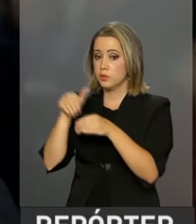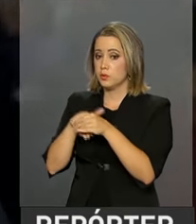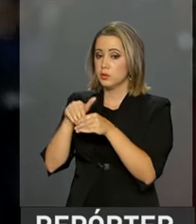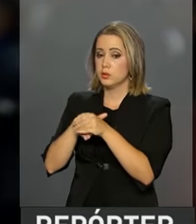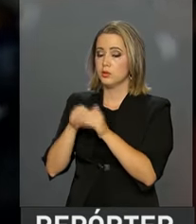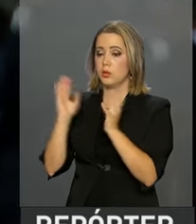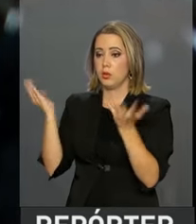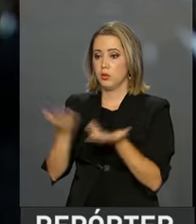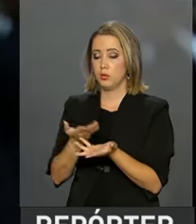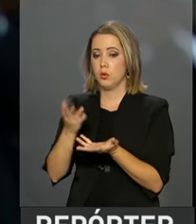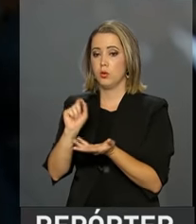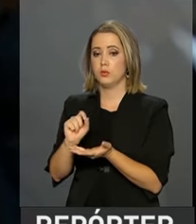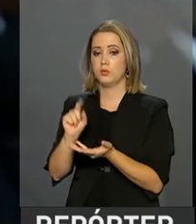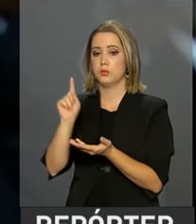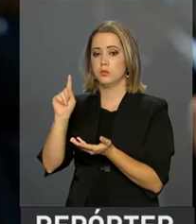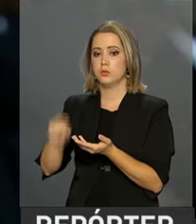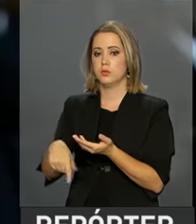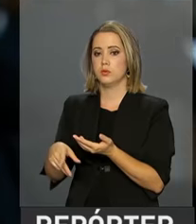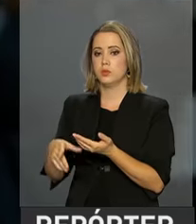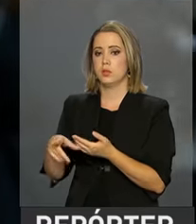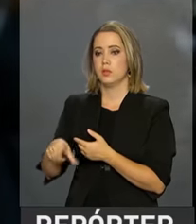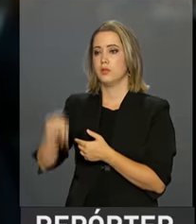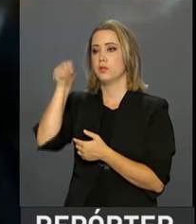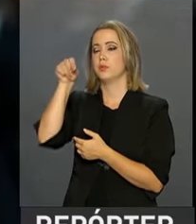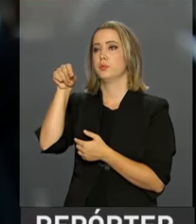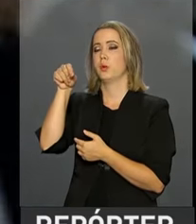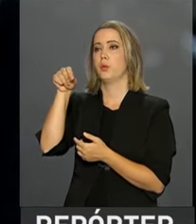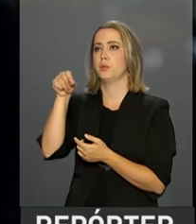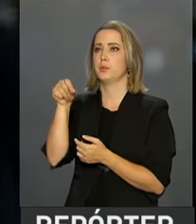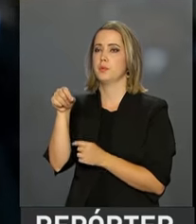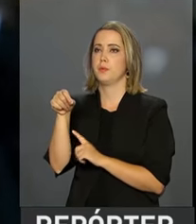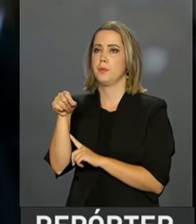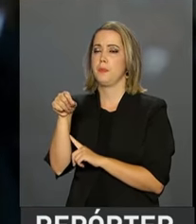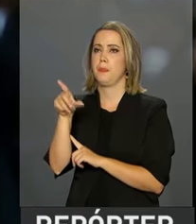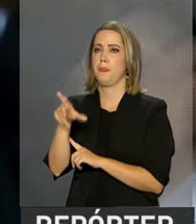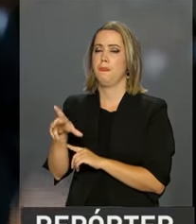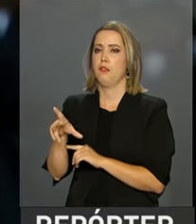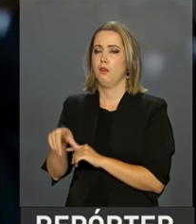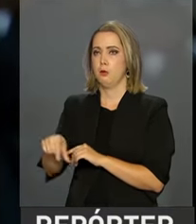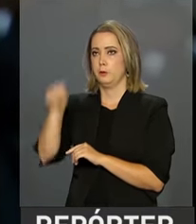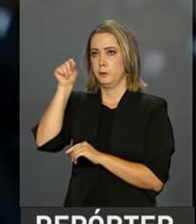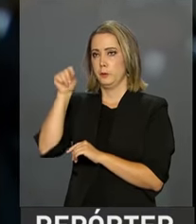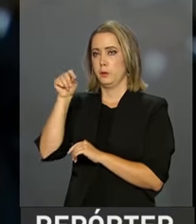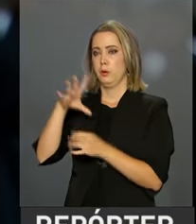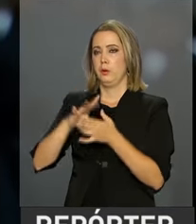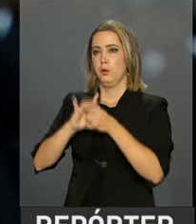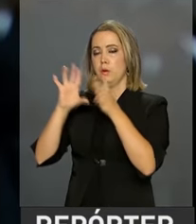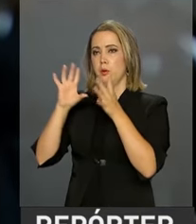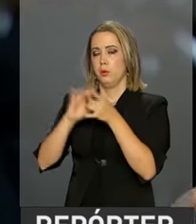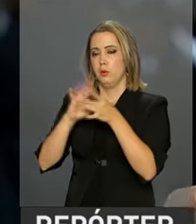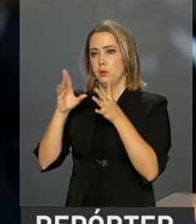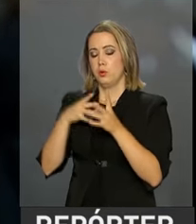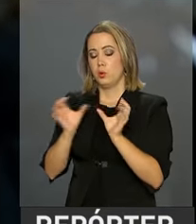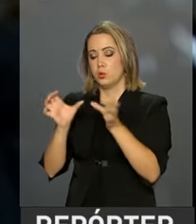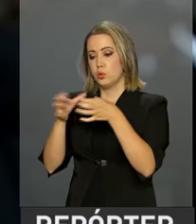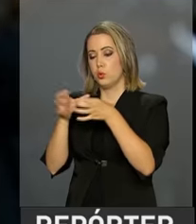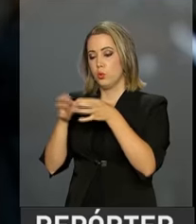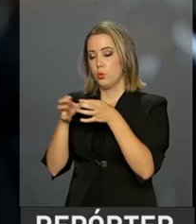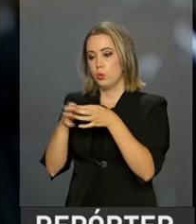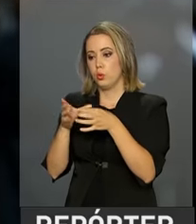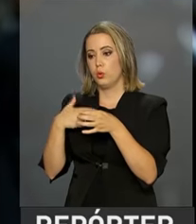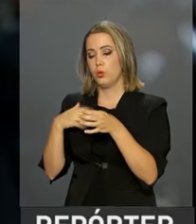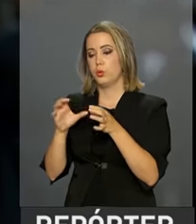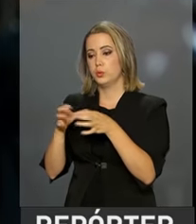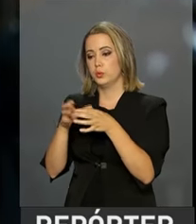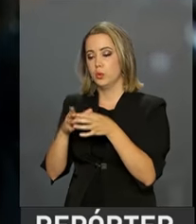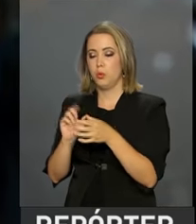agora é opcional. É uma decisão voluntária de um grupo coletivo